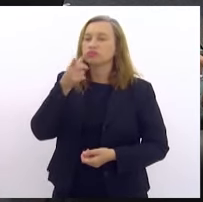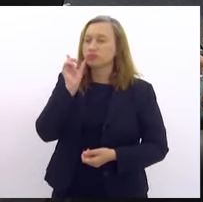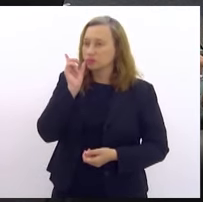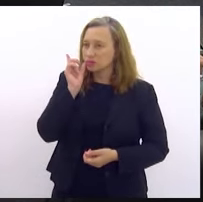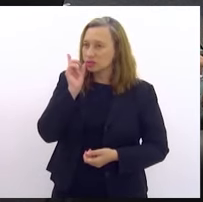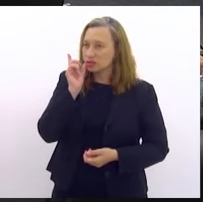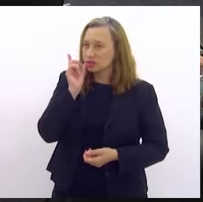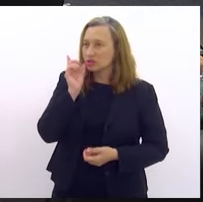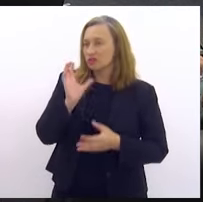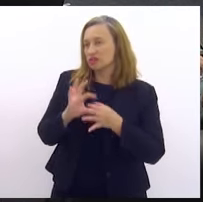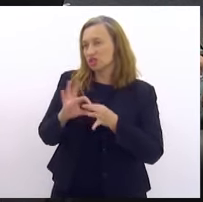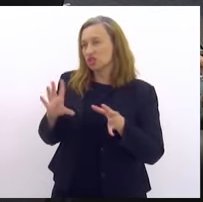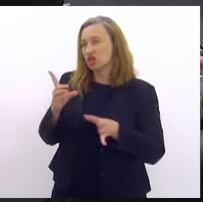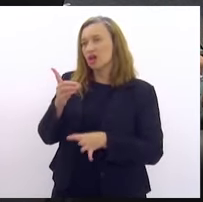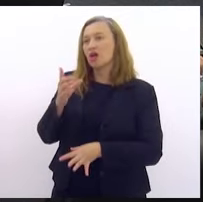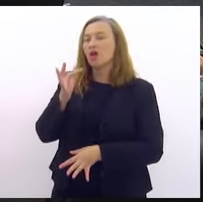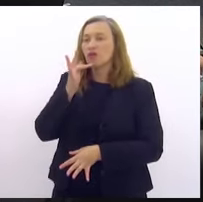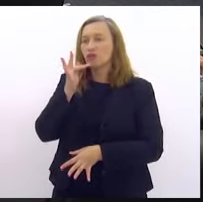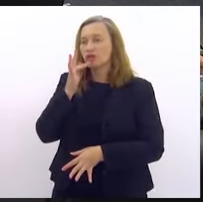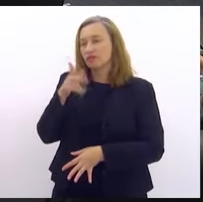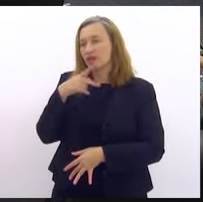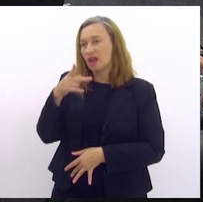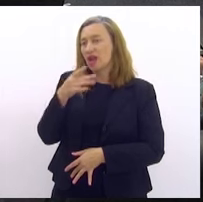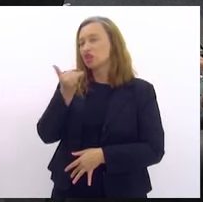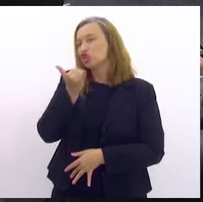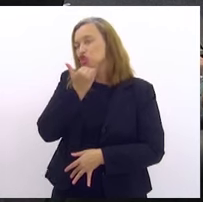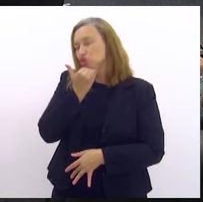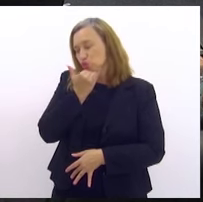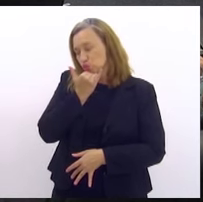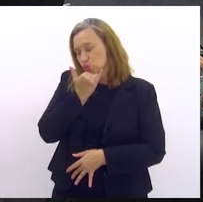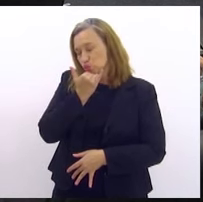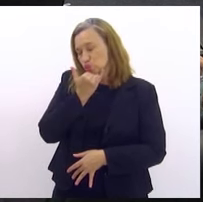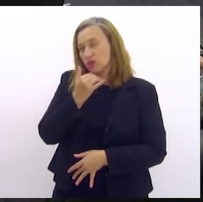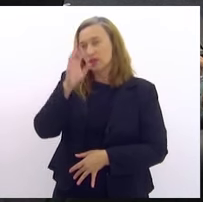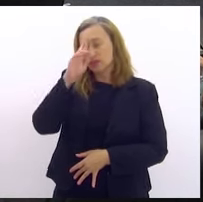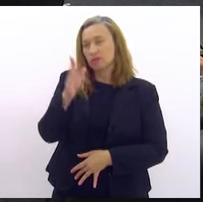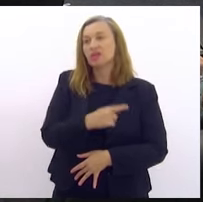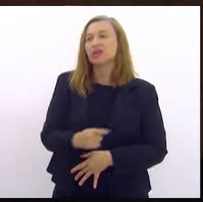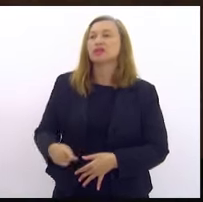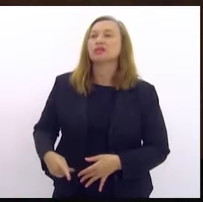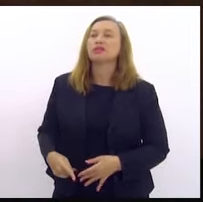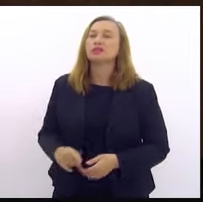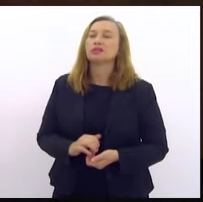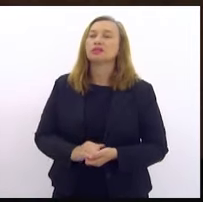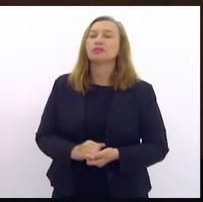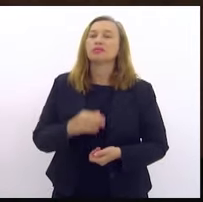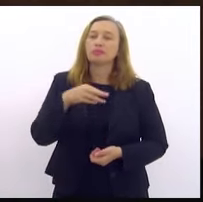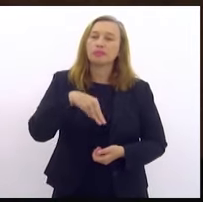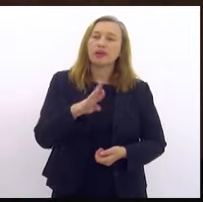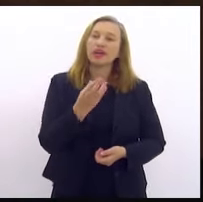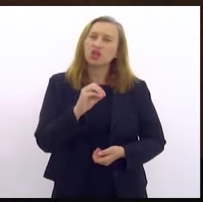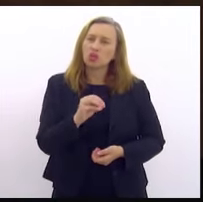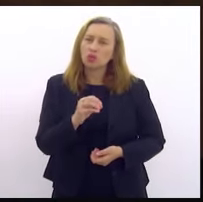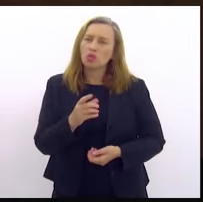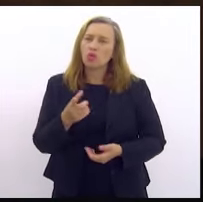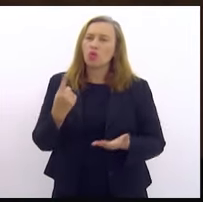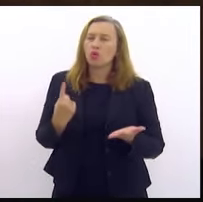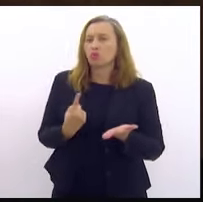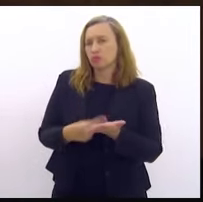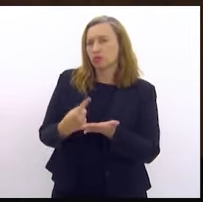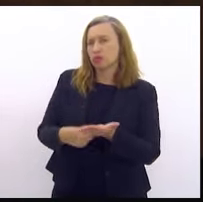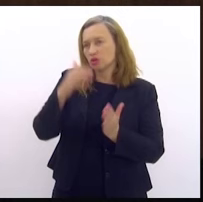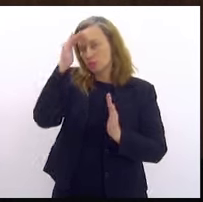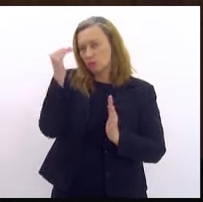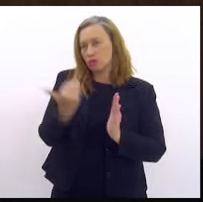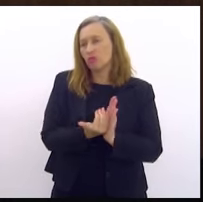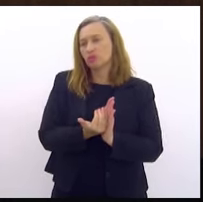deixar o Jorge terminar. Desculpa, Jorge. Presidente, ô Marcos, por favor, cumprindo o acordo ontem